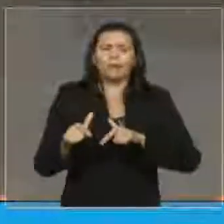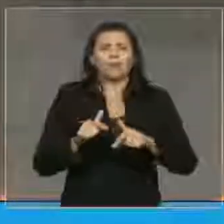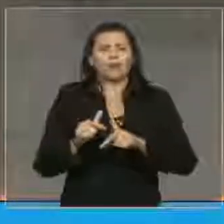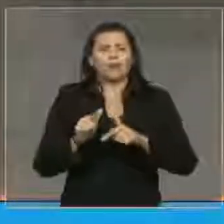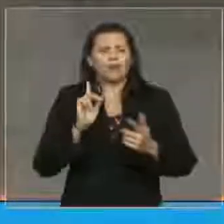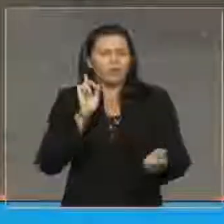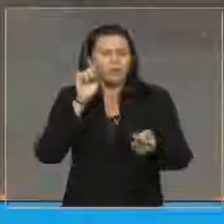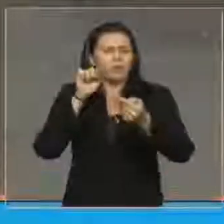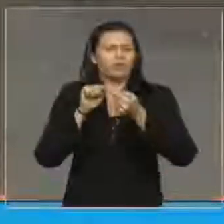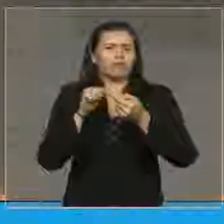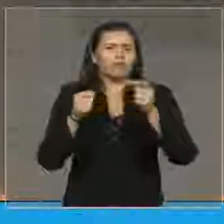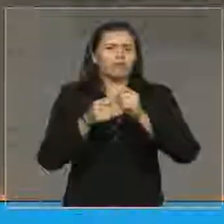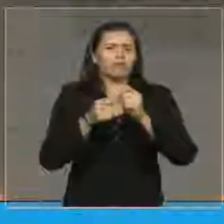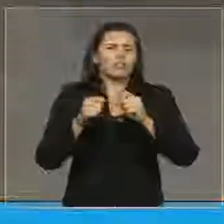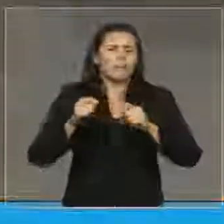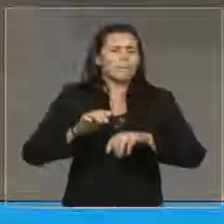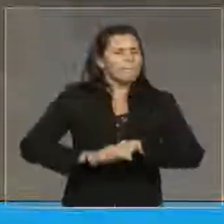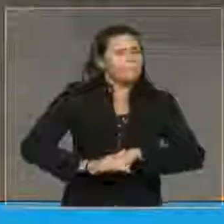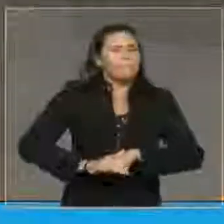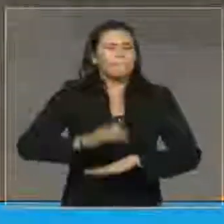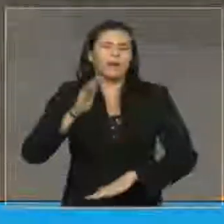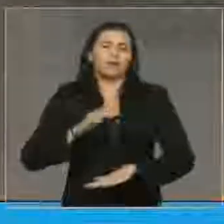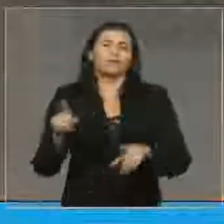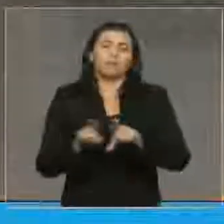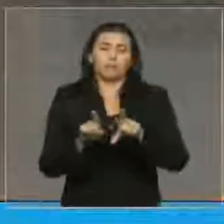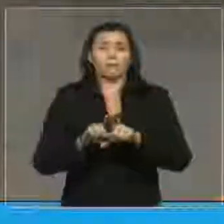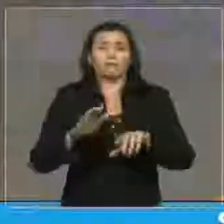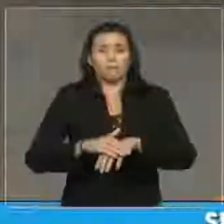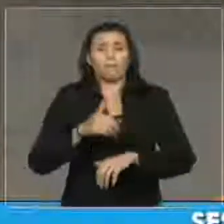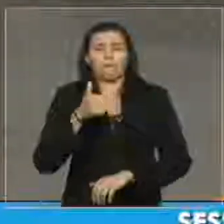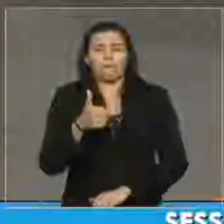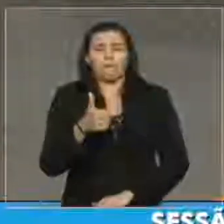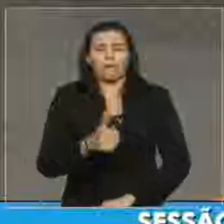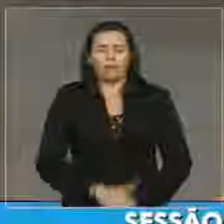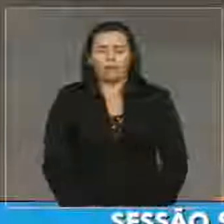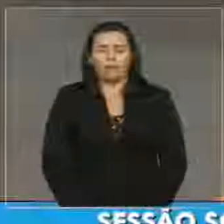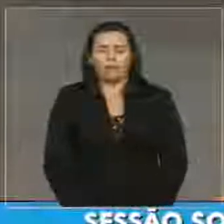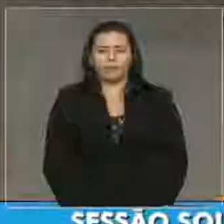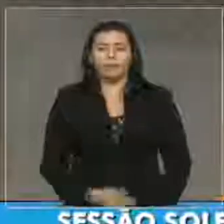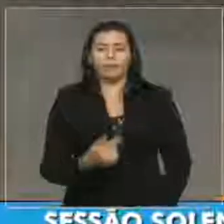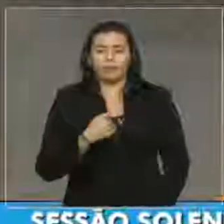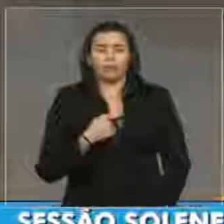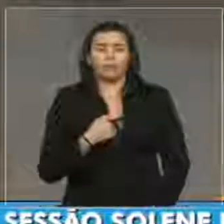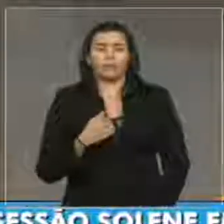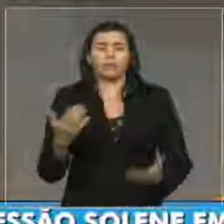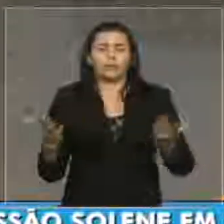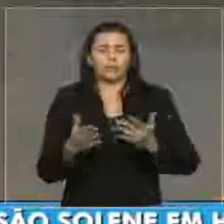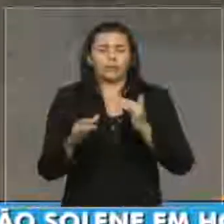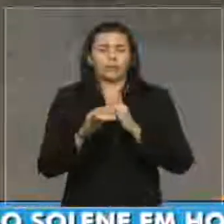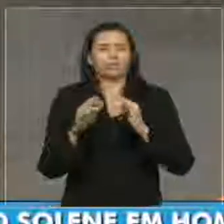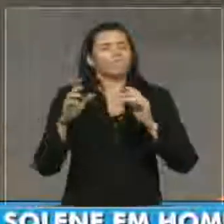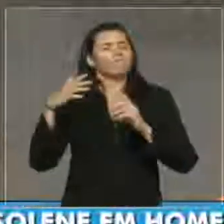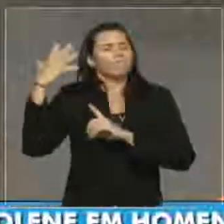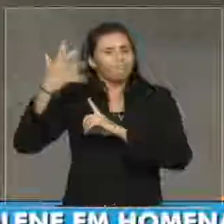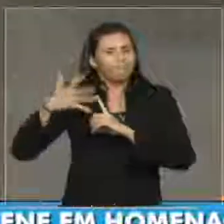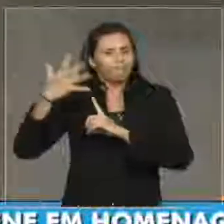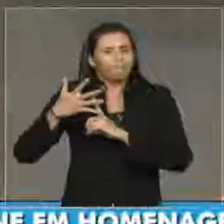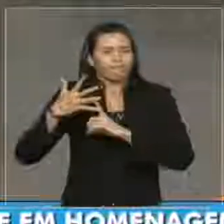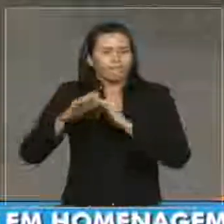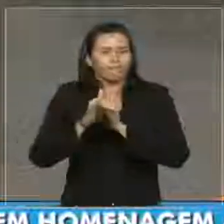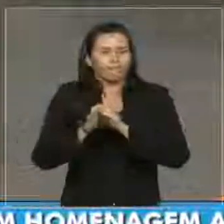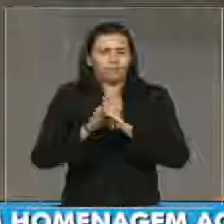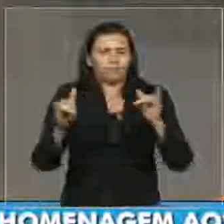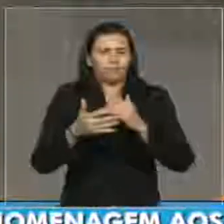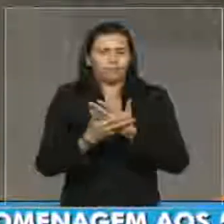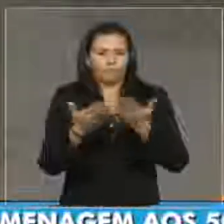ações. Meus amigos, minhas amigas, eu encerro as minhas considerações parabenizando a